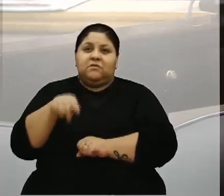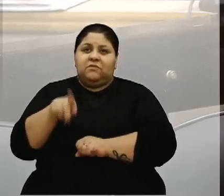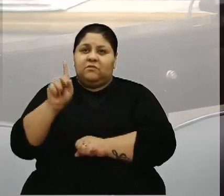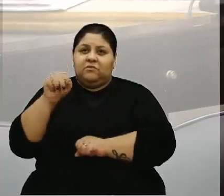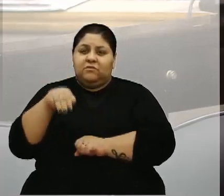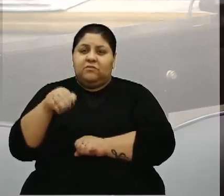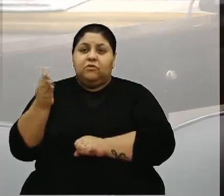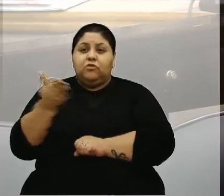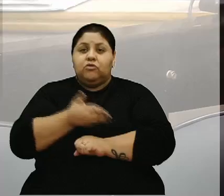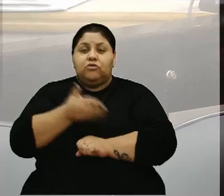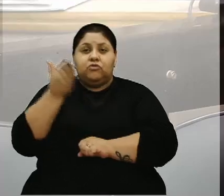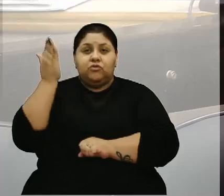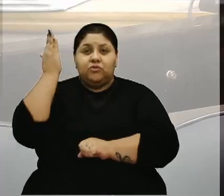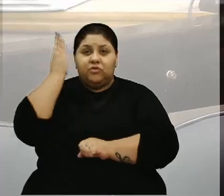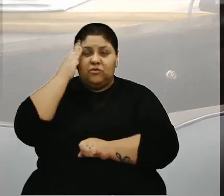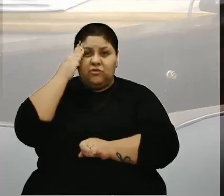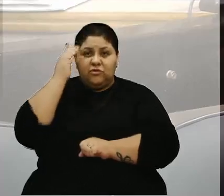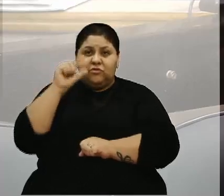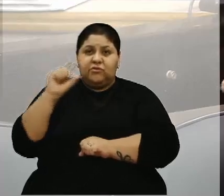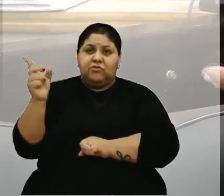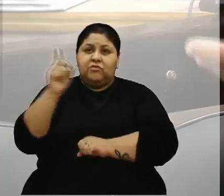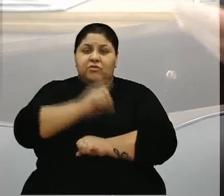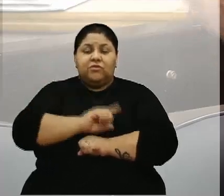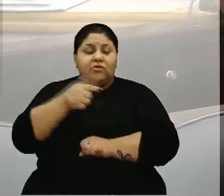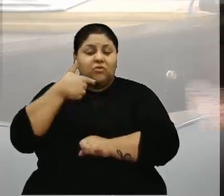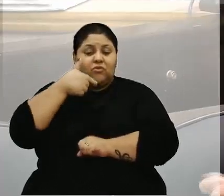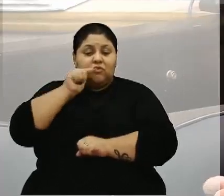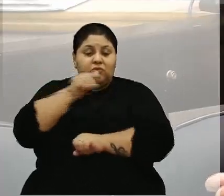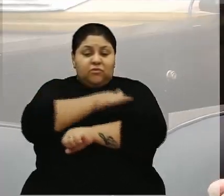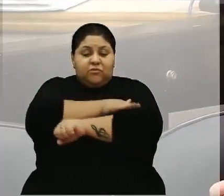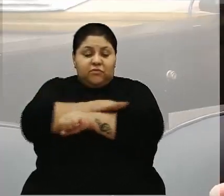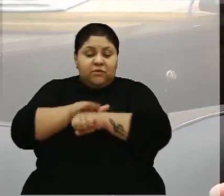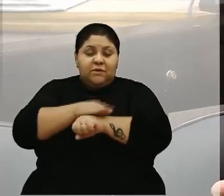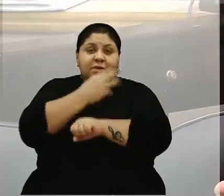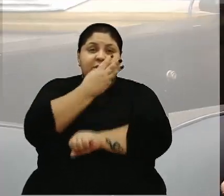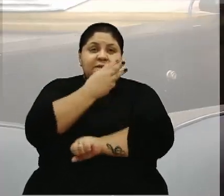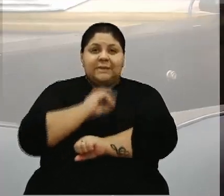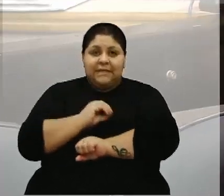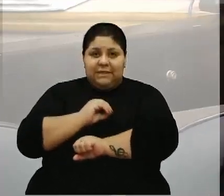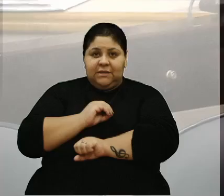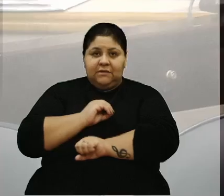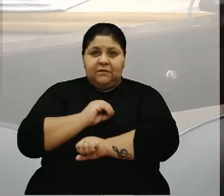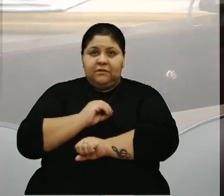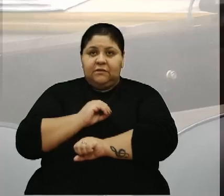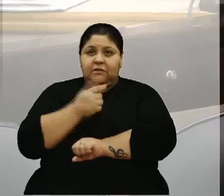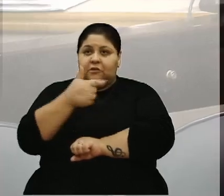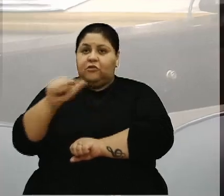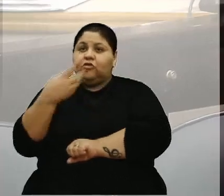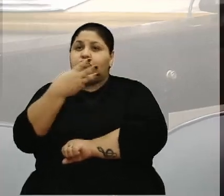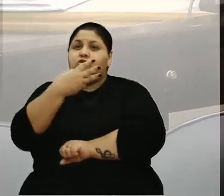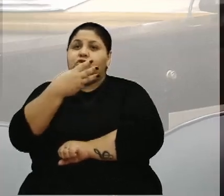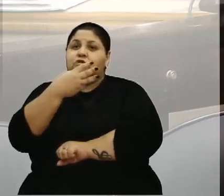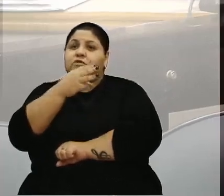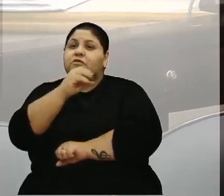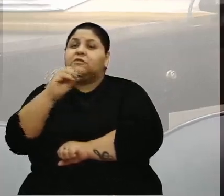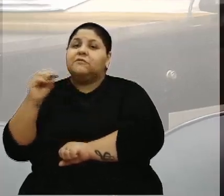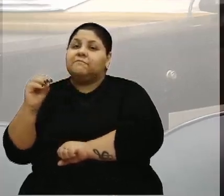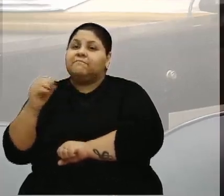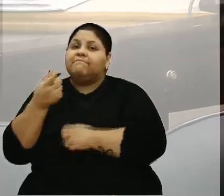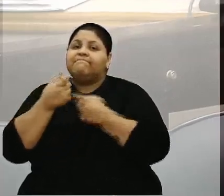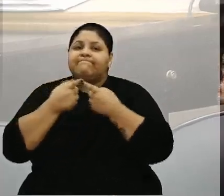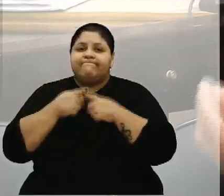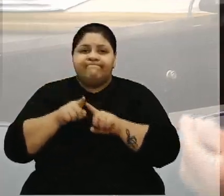muito bem que esses dias, nesses poucos dias, ele conseguiu patrulhar 30, quem sabe? E os outros 300. Mas